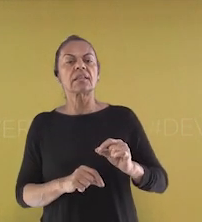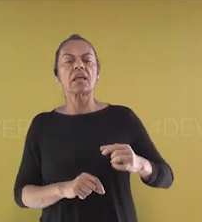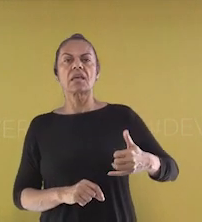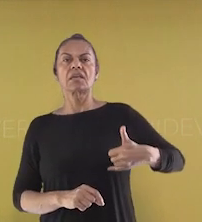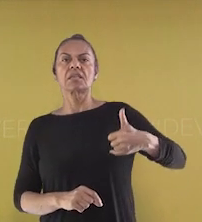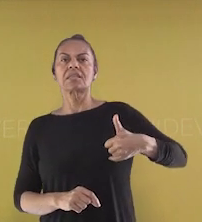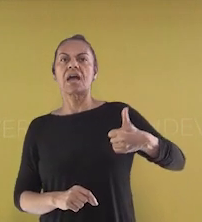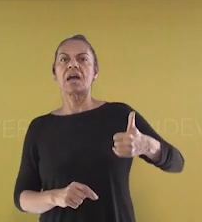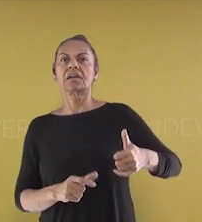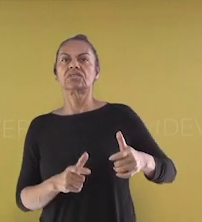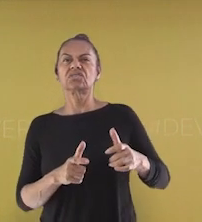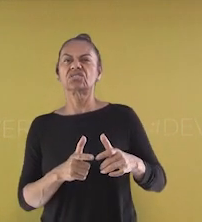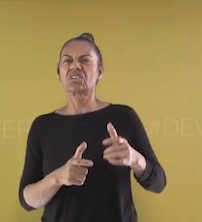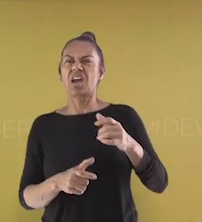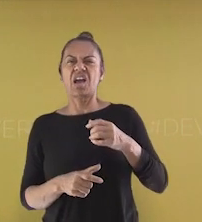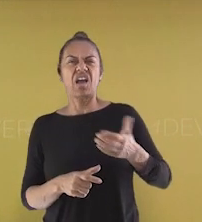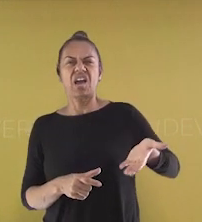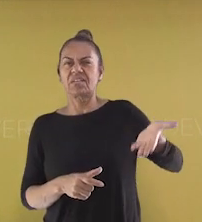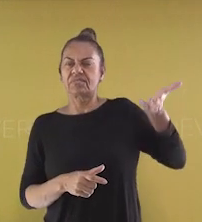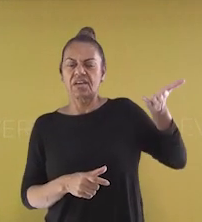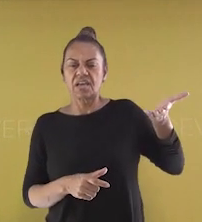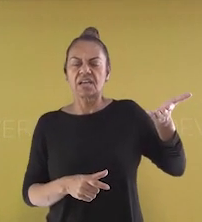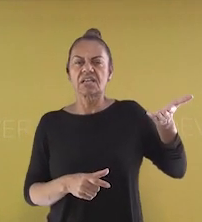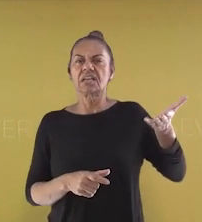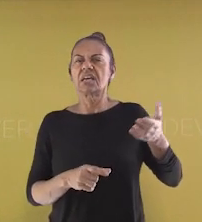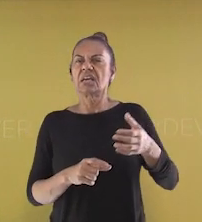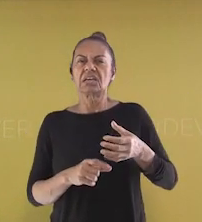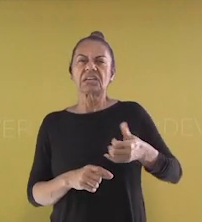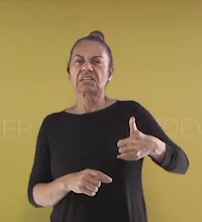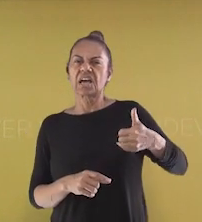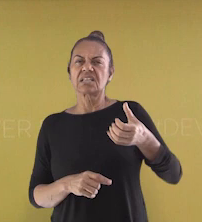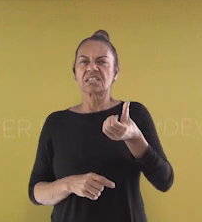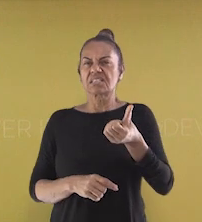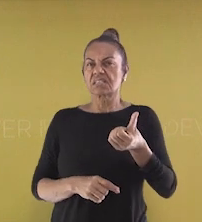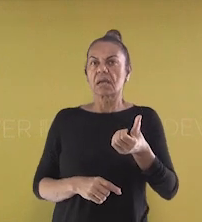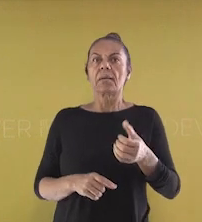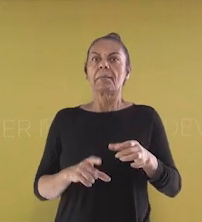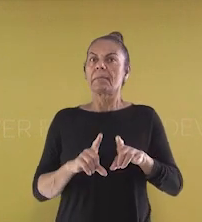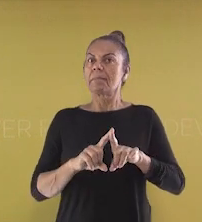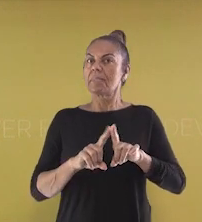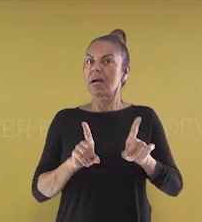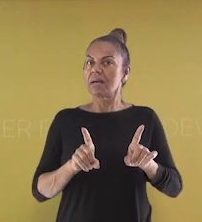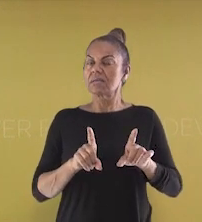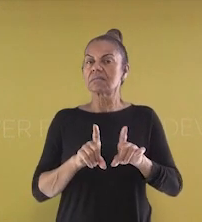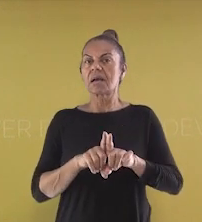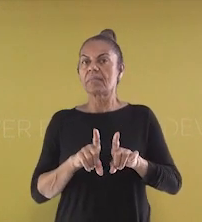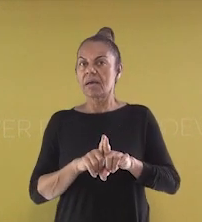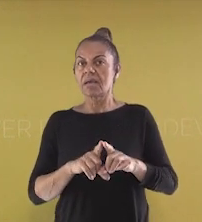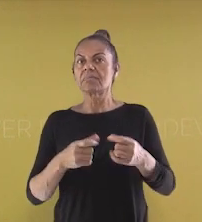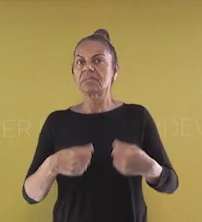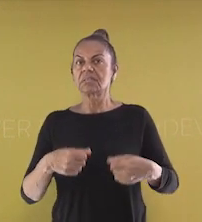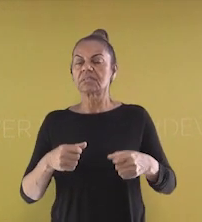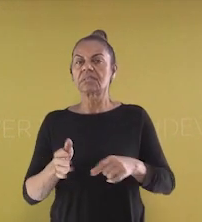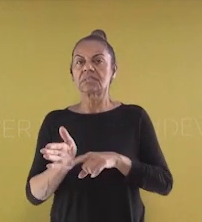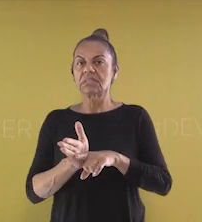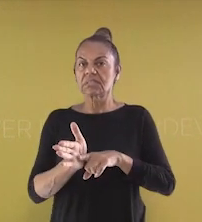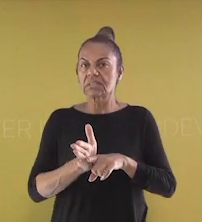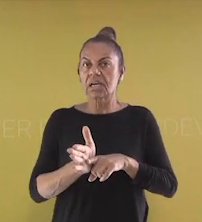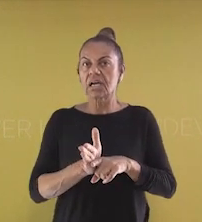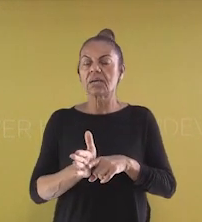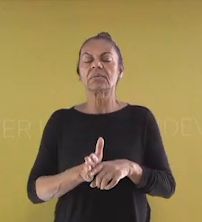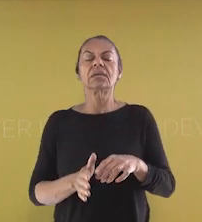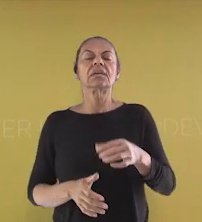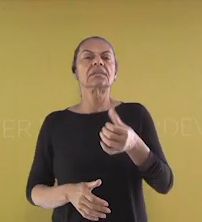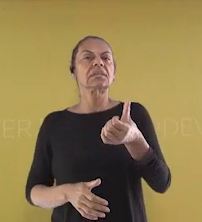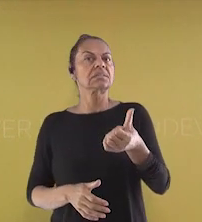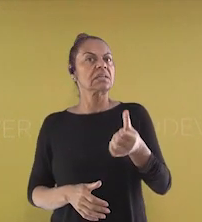terceira idade, já que mais da metade dos casos são diagnosticados após os 65 anos. O que não